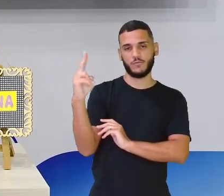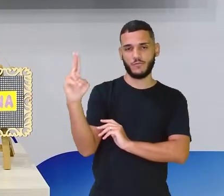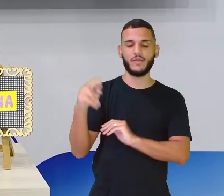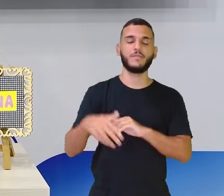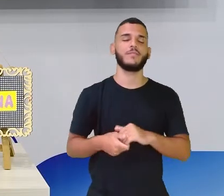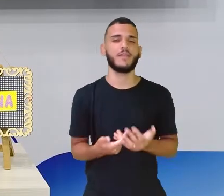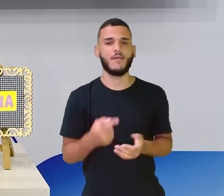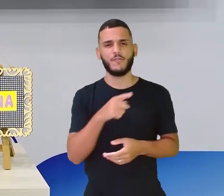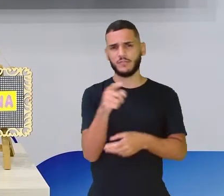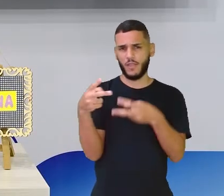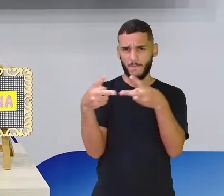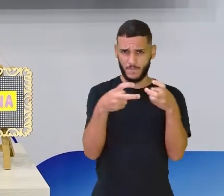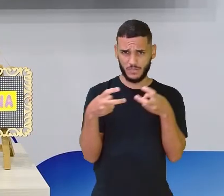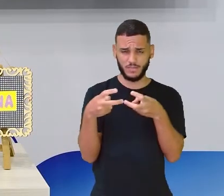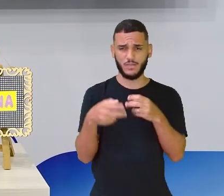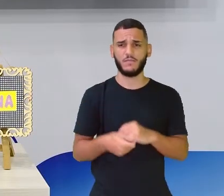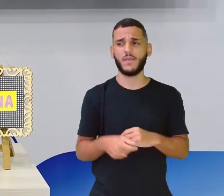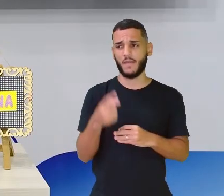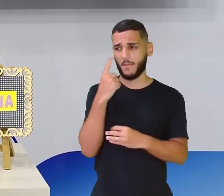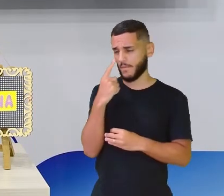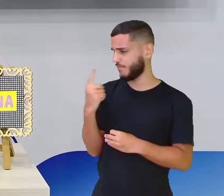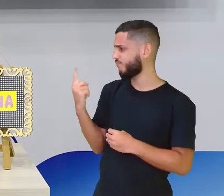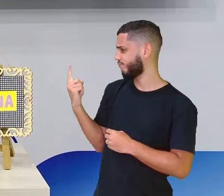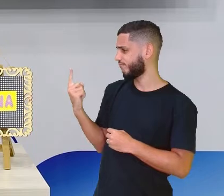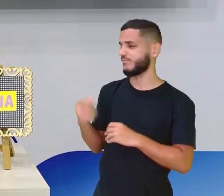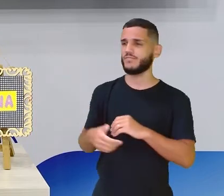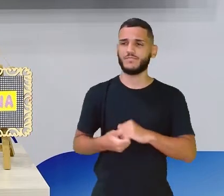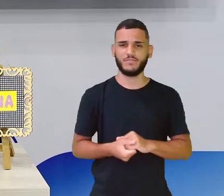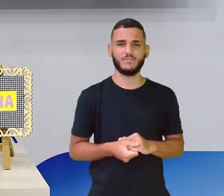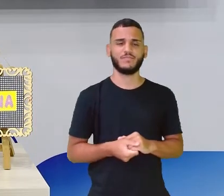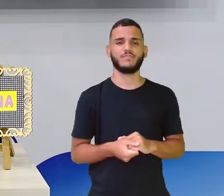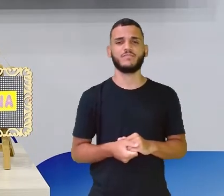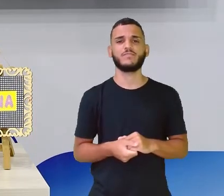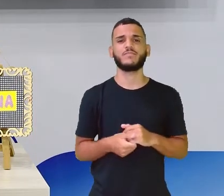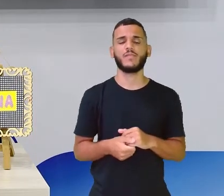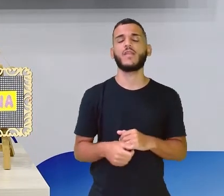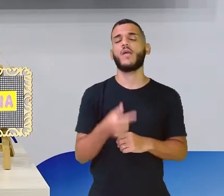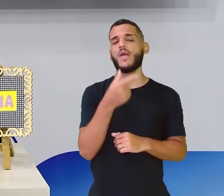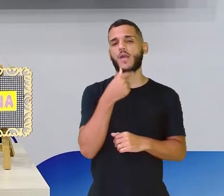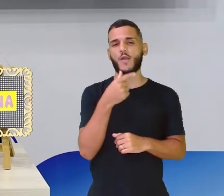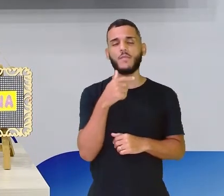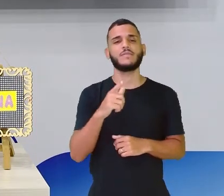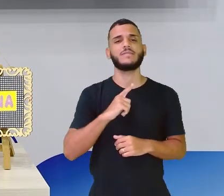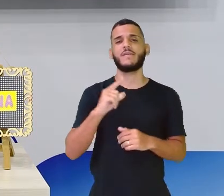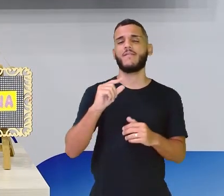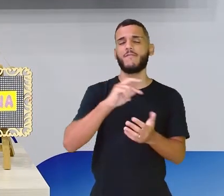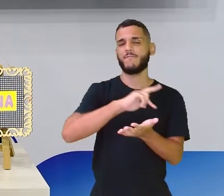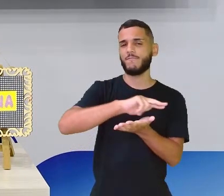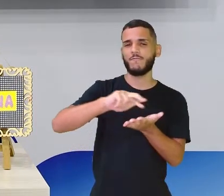Como vocês estão vendo aqui, ó, também ele trabalhava com muitos elementos